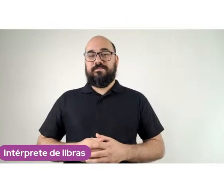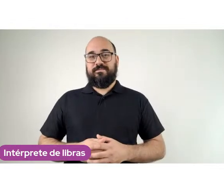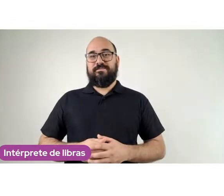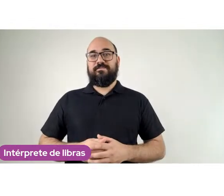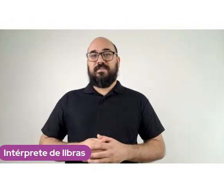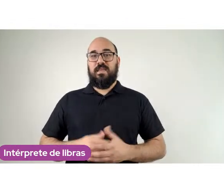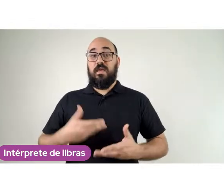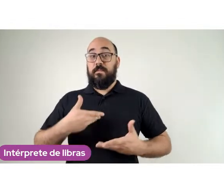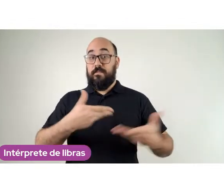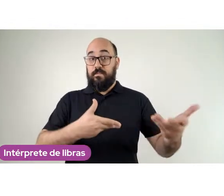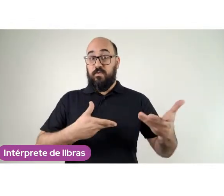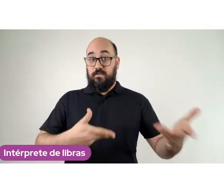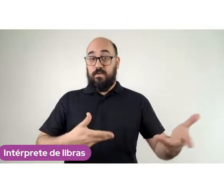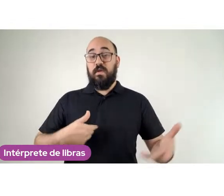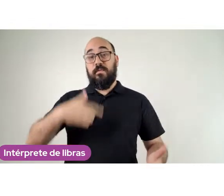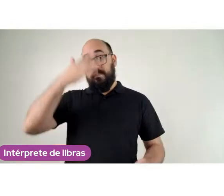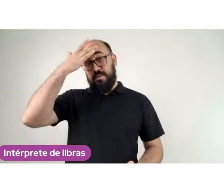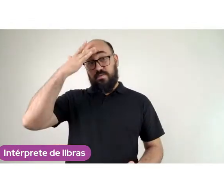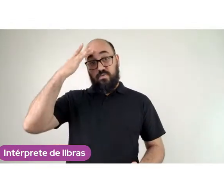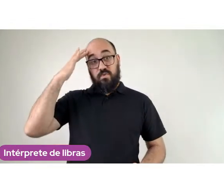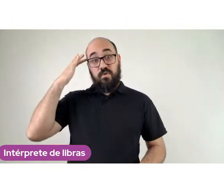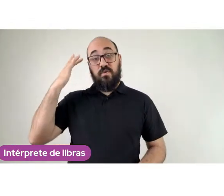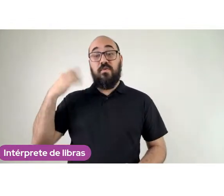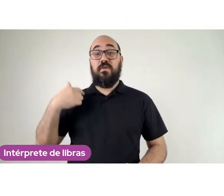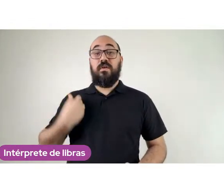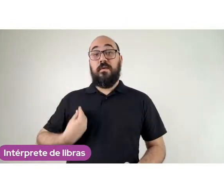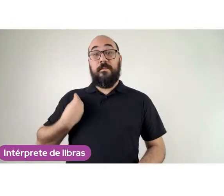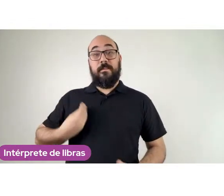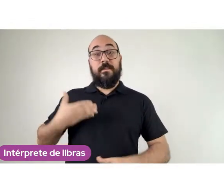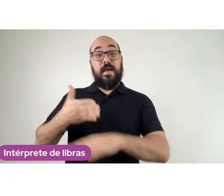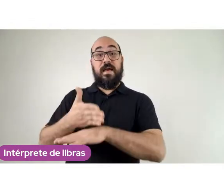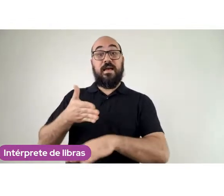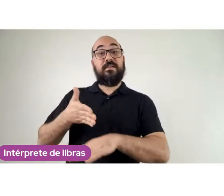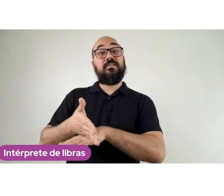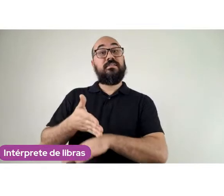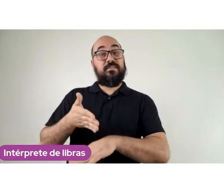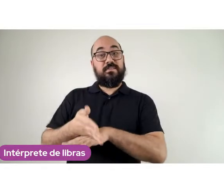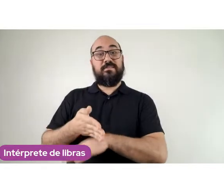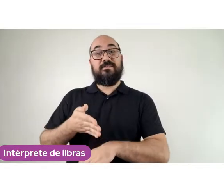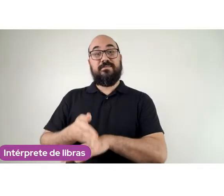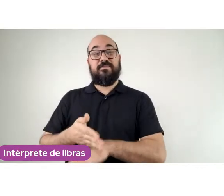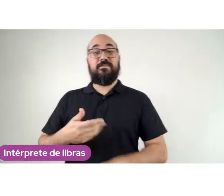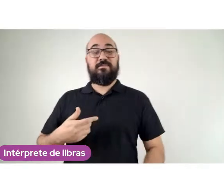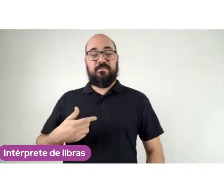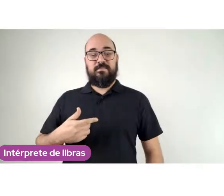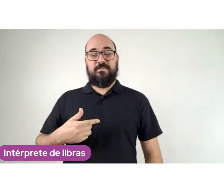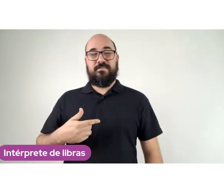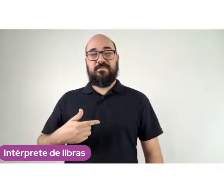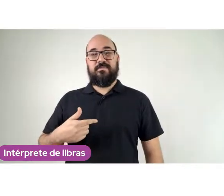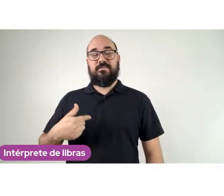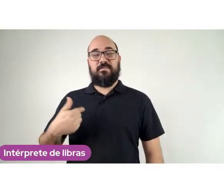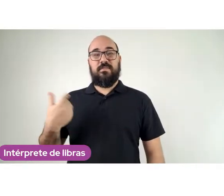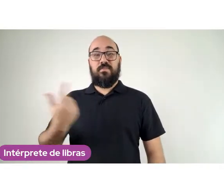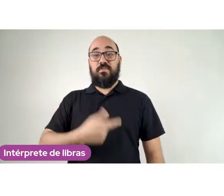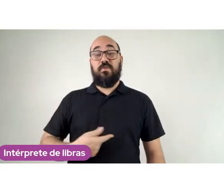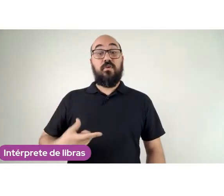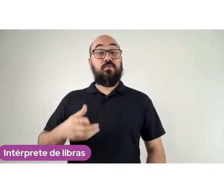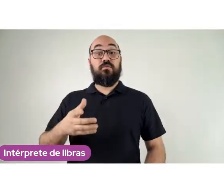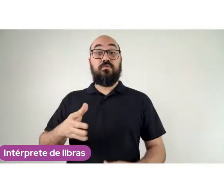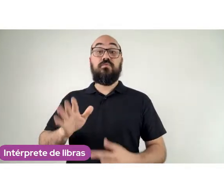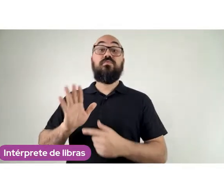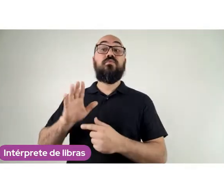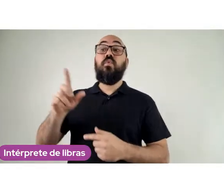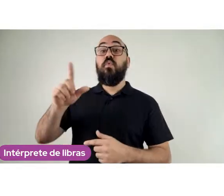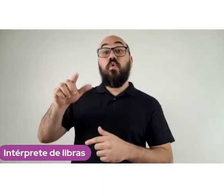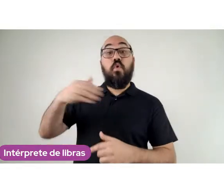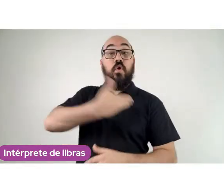as pessoas que participam, né, como autores, como cientistas, né, na redação do relatório, elas são indicadas pelos